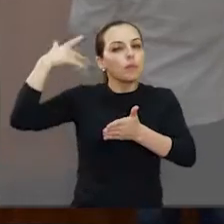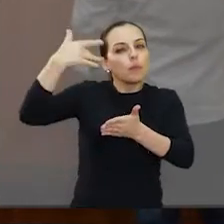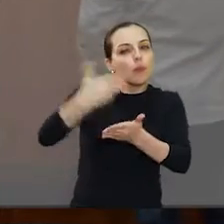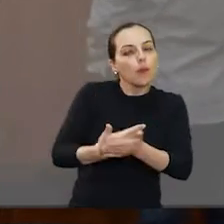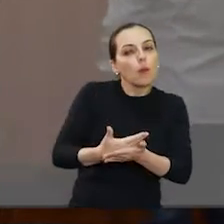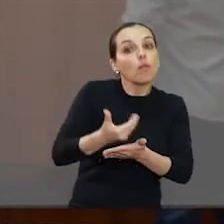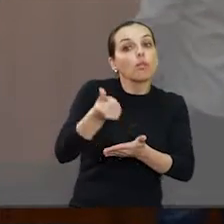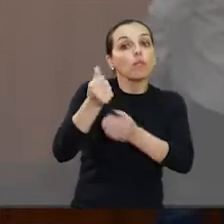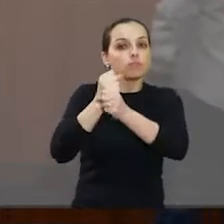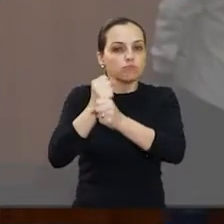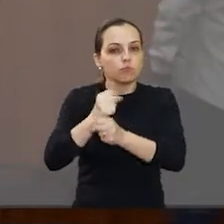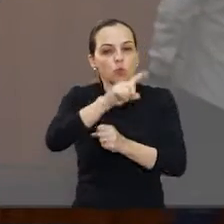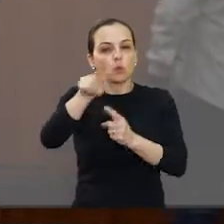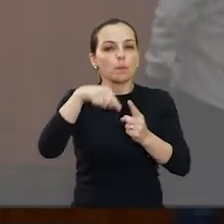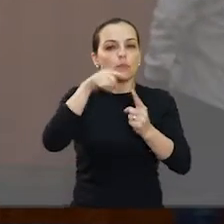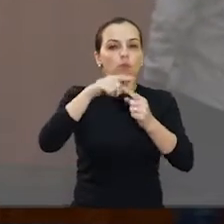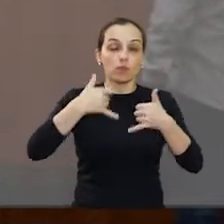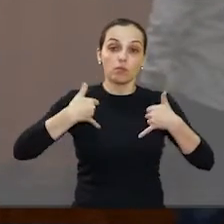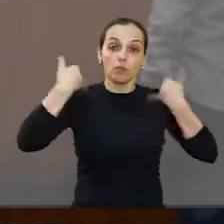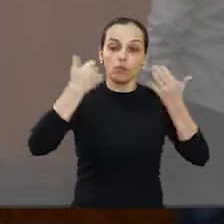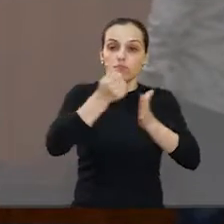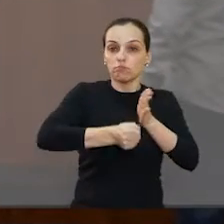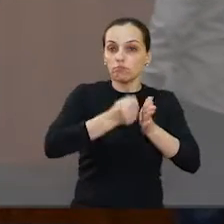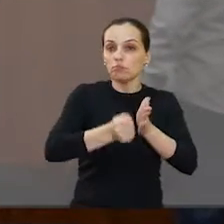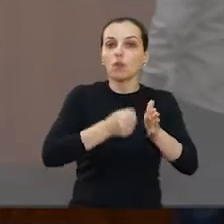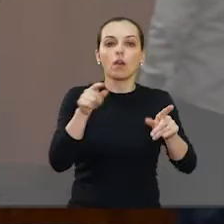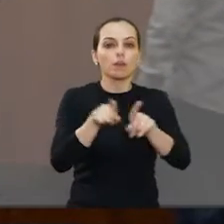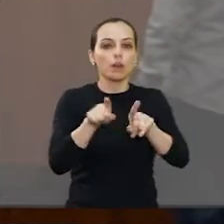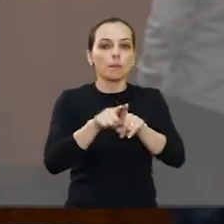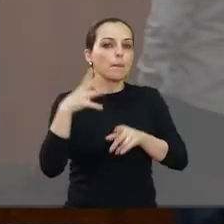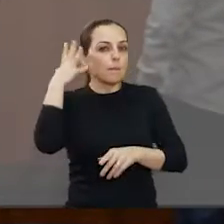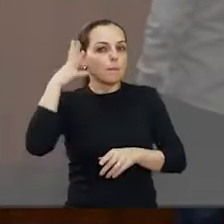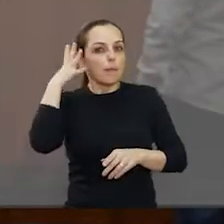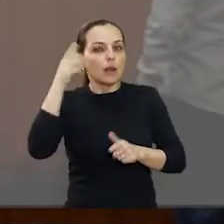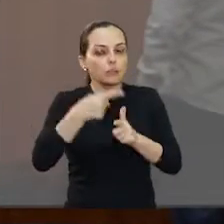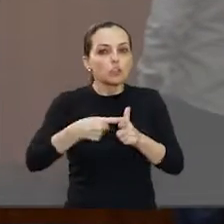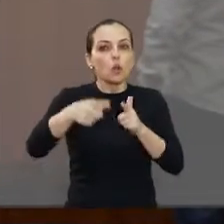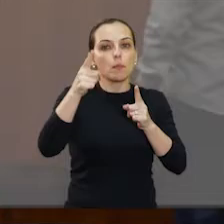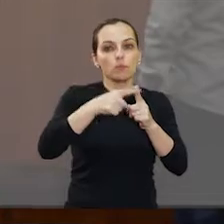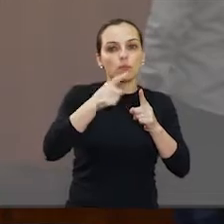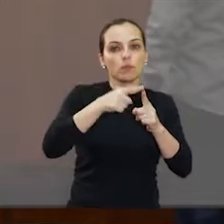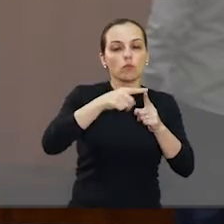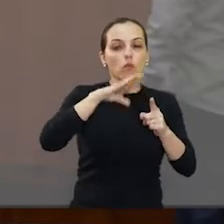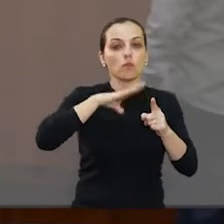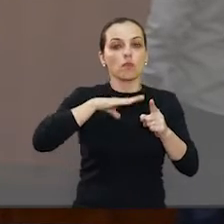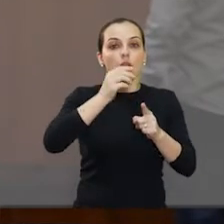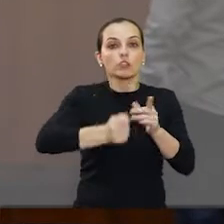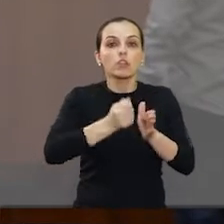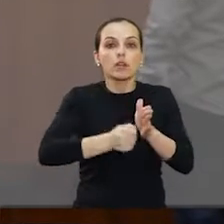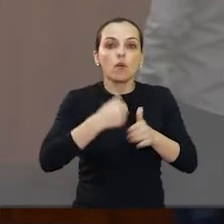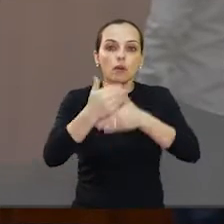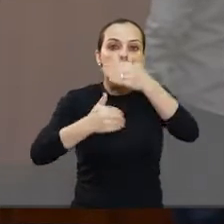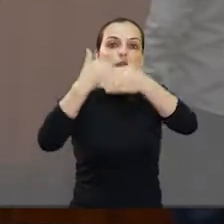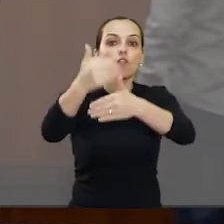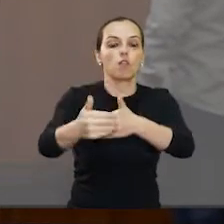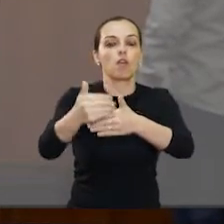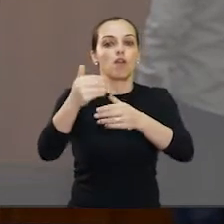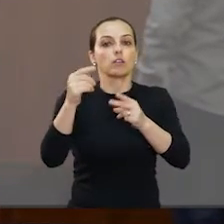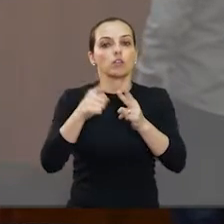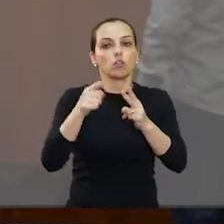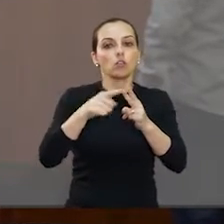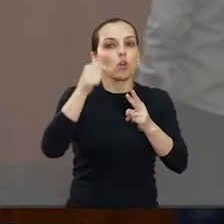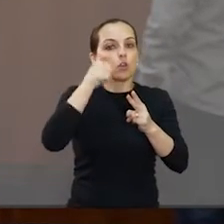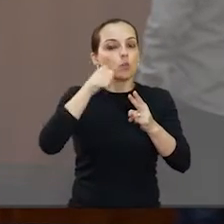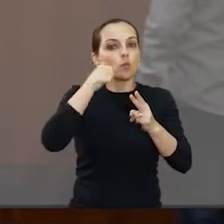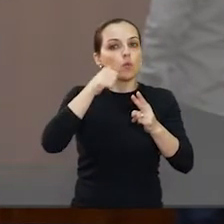busque reflexões sobre temáticas do desenvolvimento da nossa cidade, sobre esse ano em especial com relação à temática